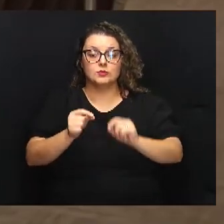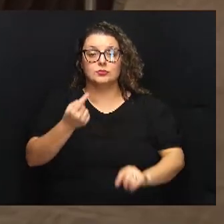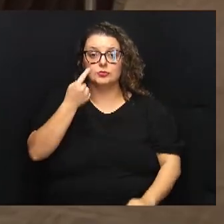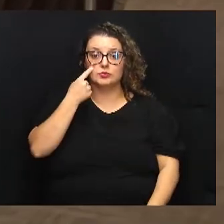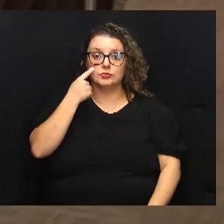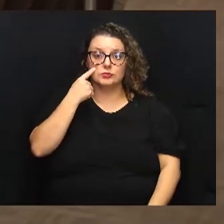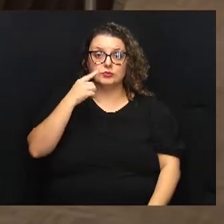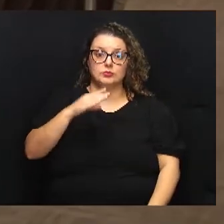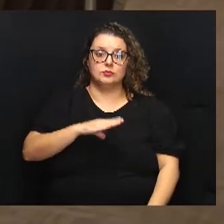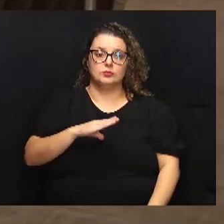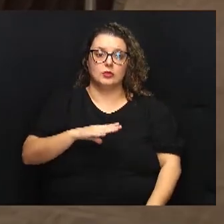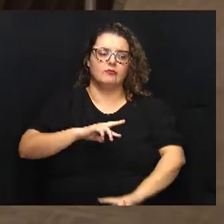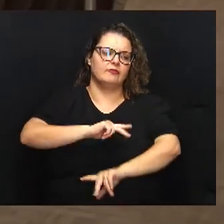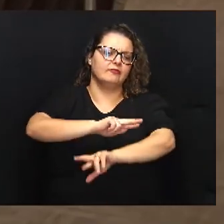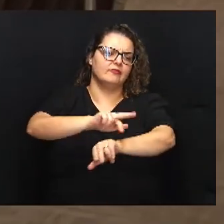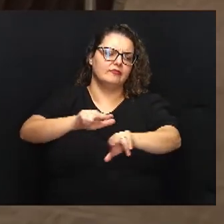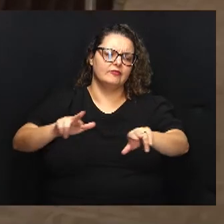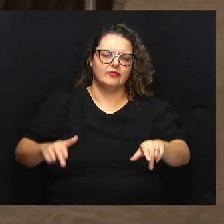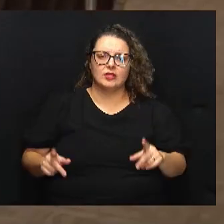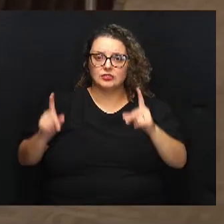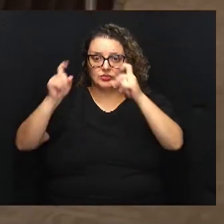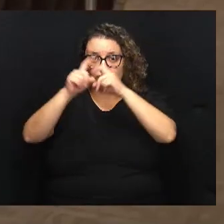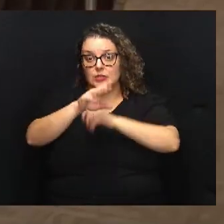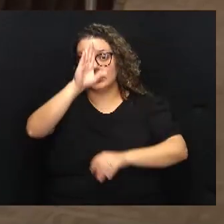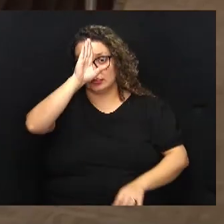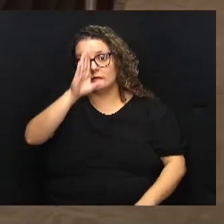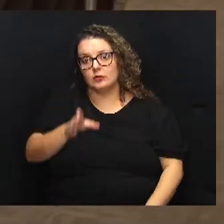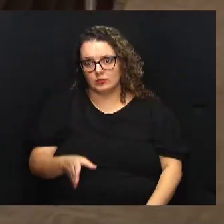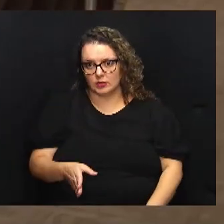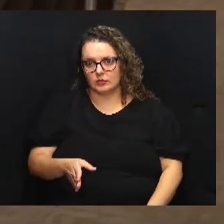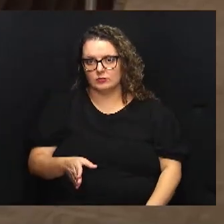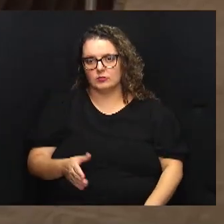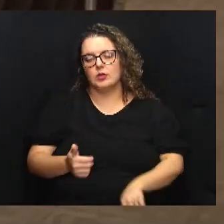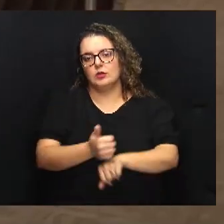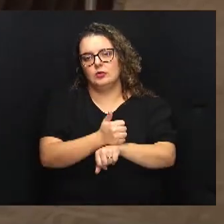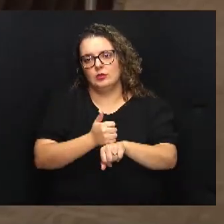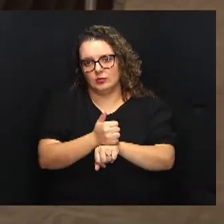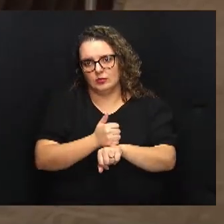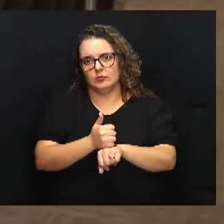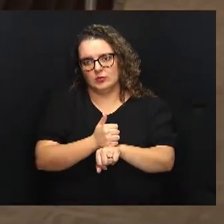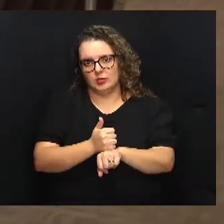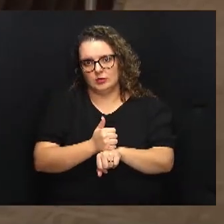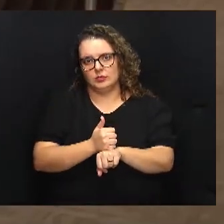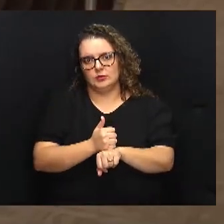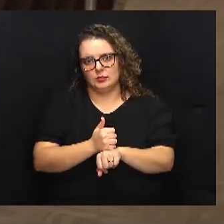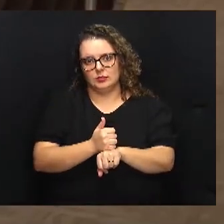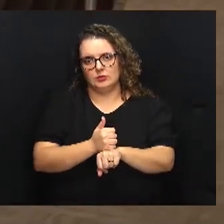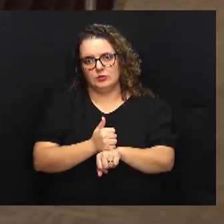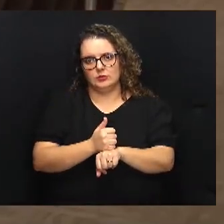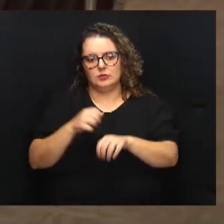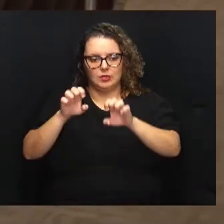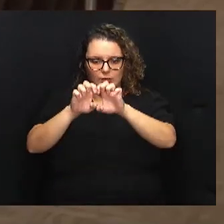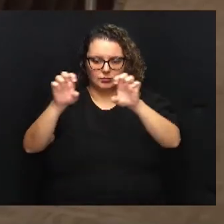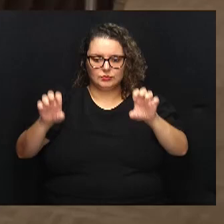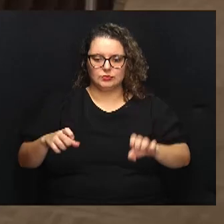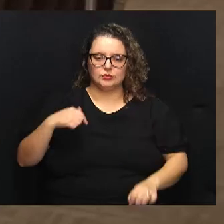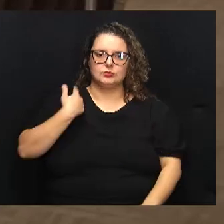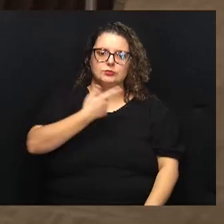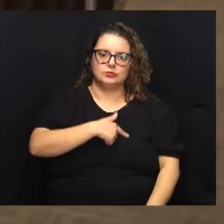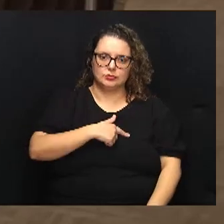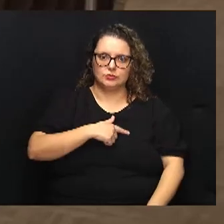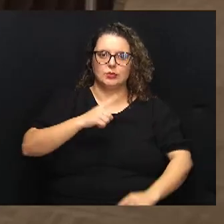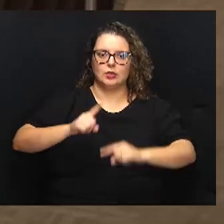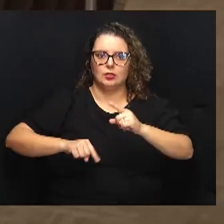é muita dificuldade, principalmente com profissionais e a estrutura dos nossos